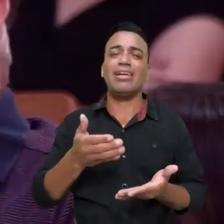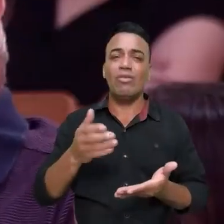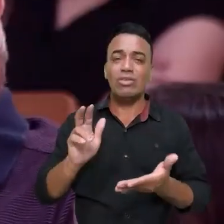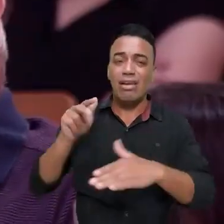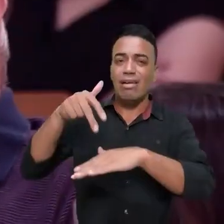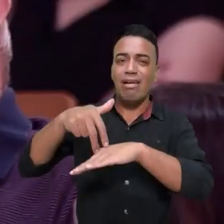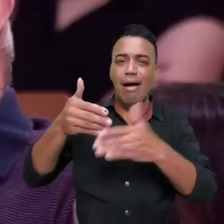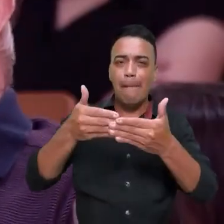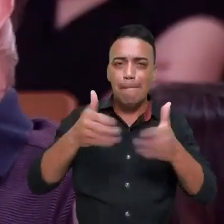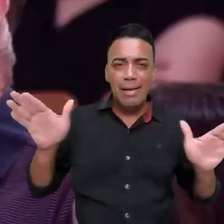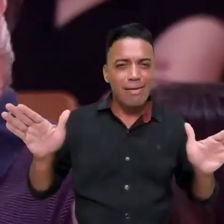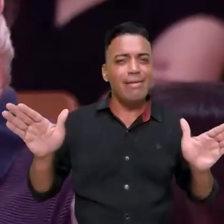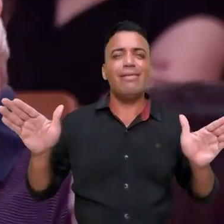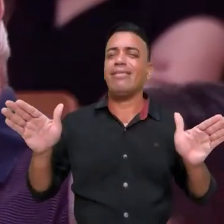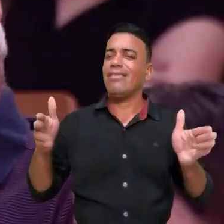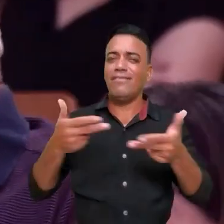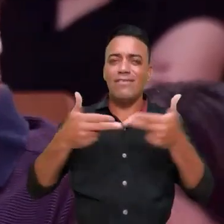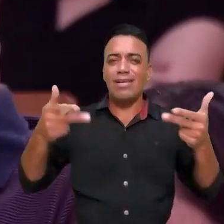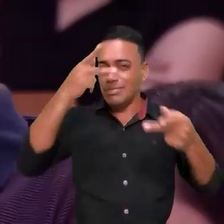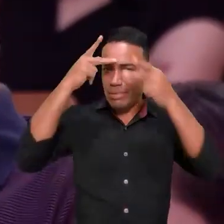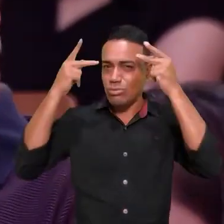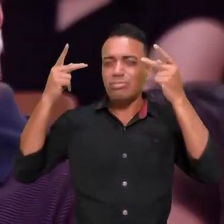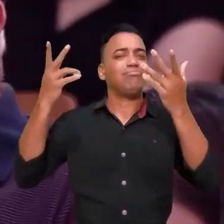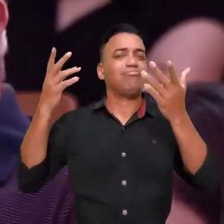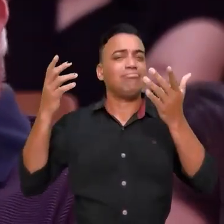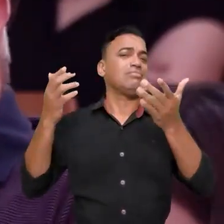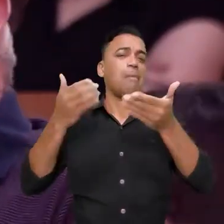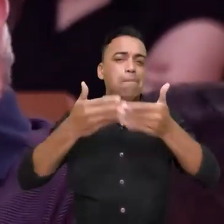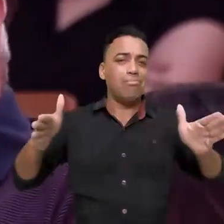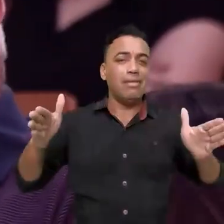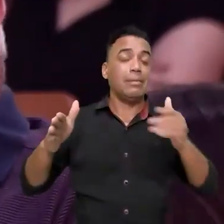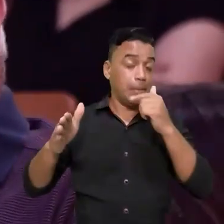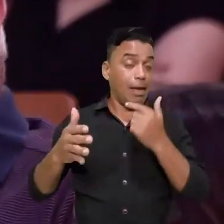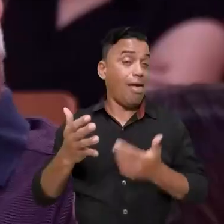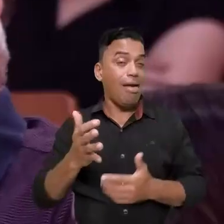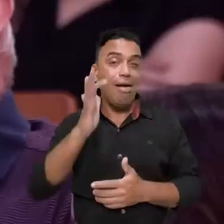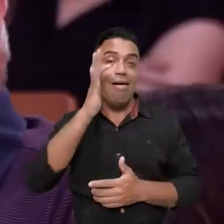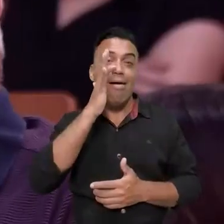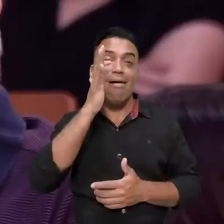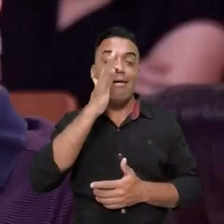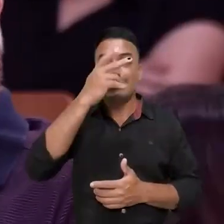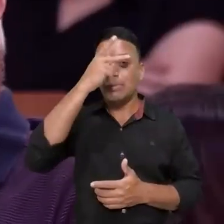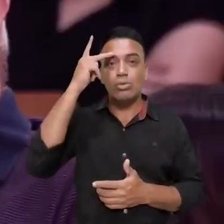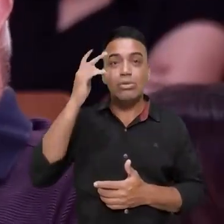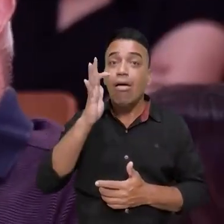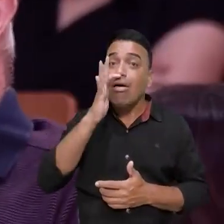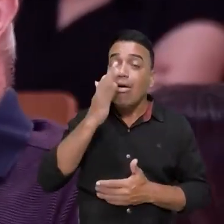você abrir caminhos para muitas pessoas, deslumbrar muitas pessoas,